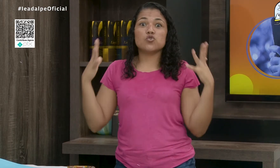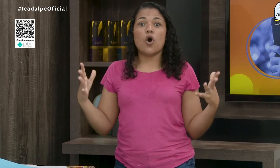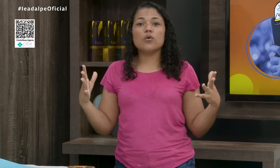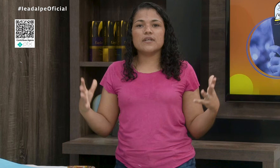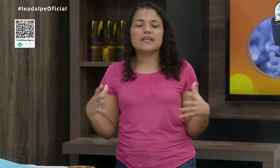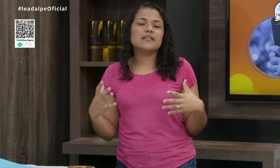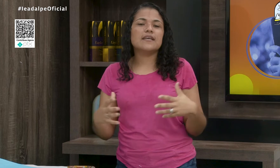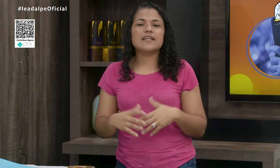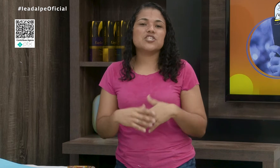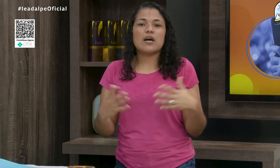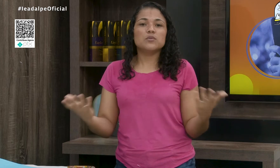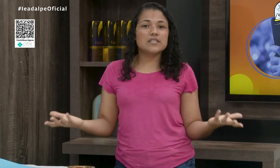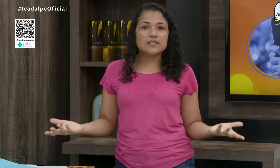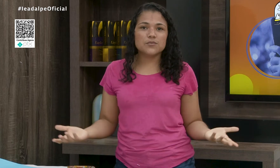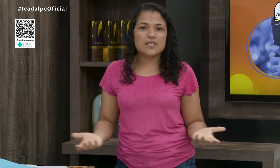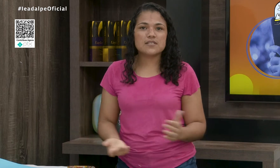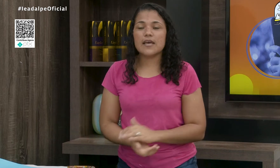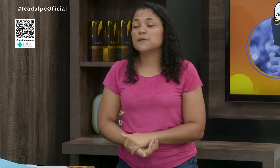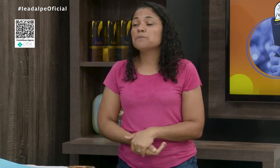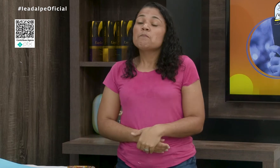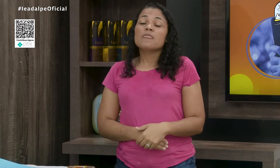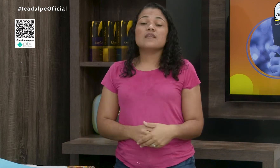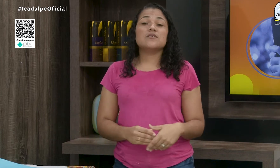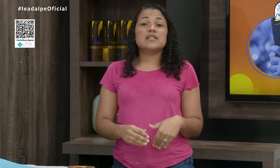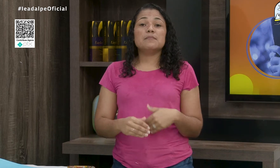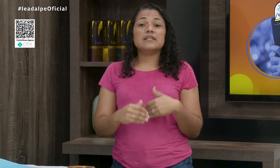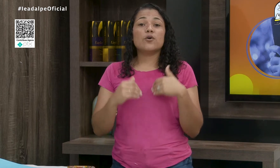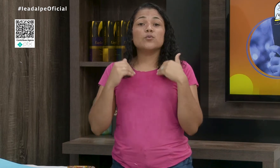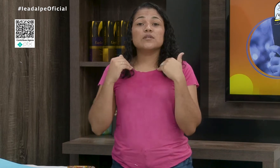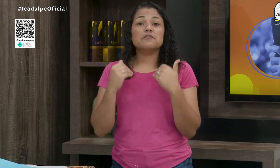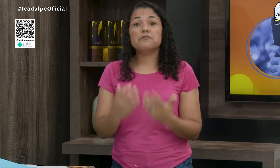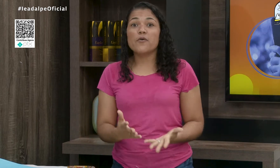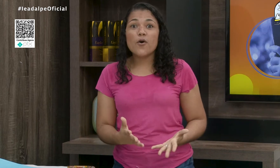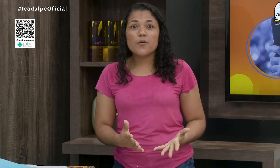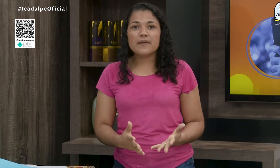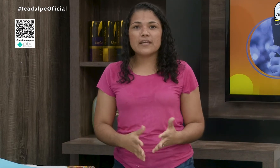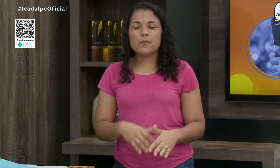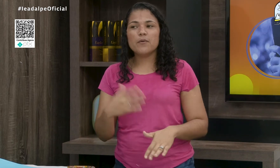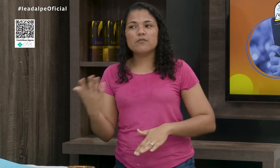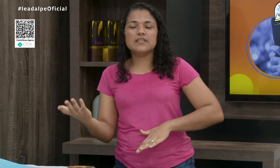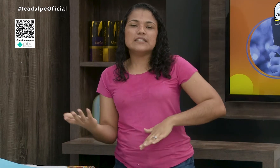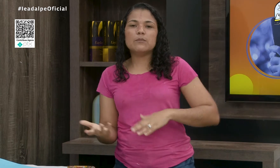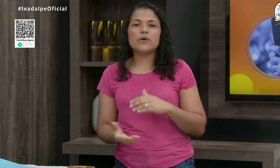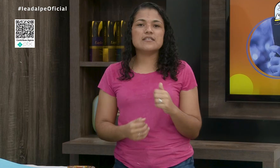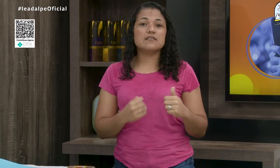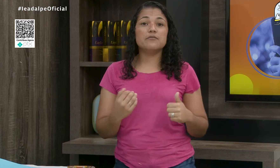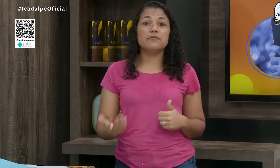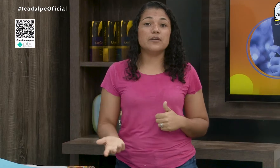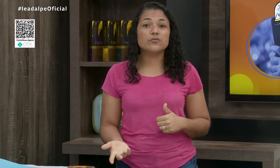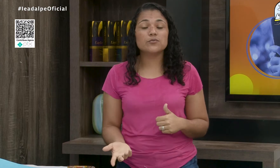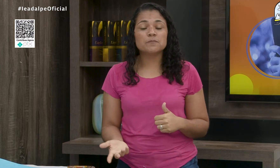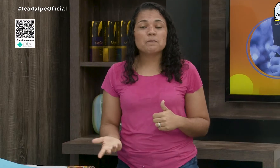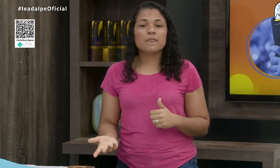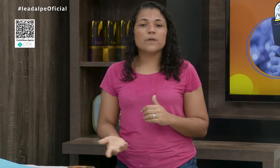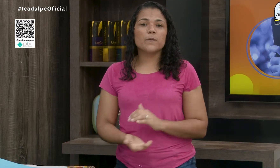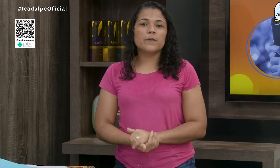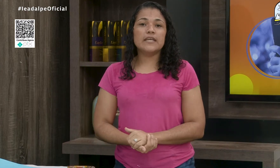o sol, né, que era escaldante no deserto. Deus, ele manda coluna de fogo para que o povo ele não morresse de